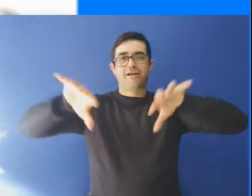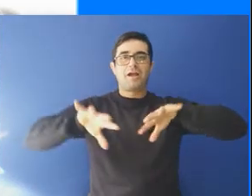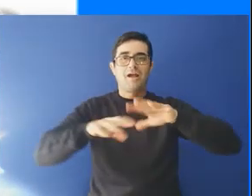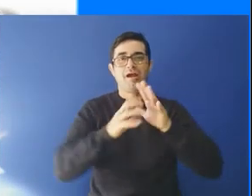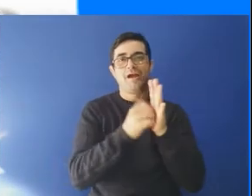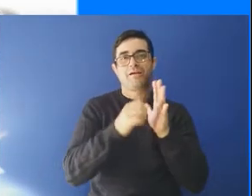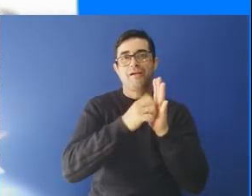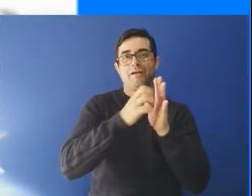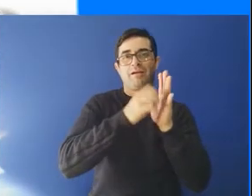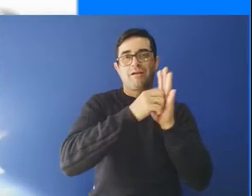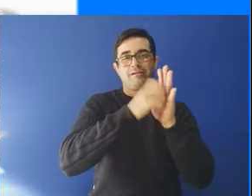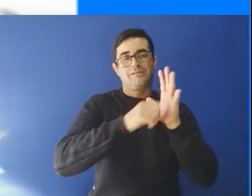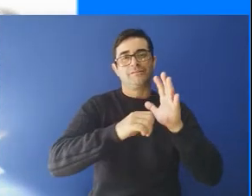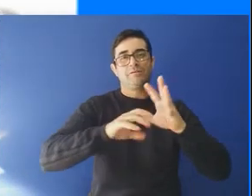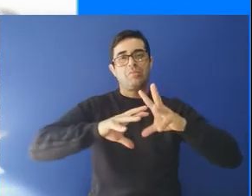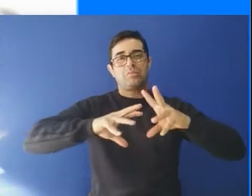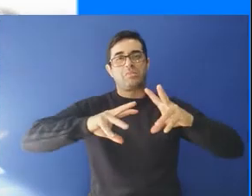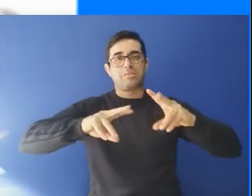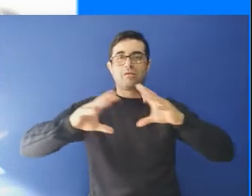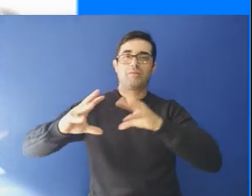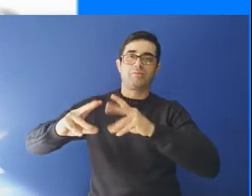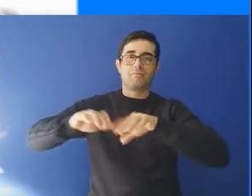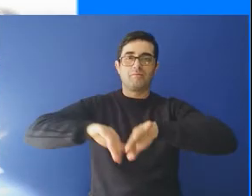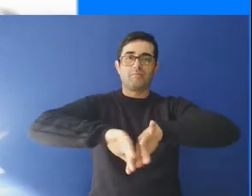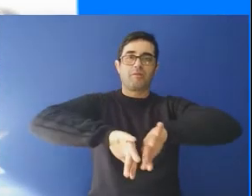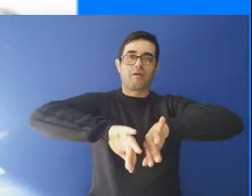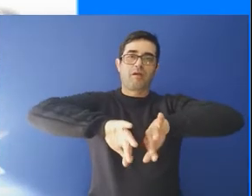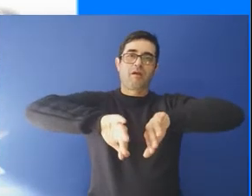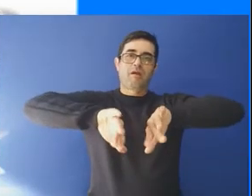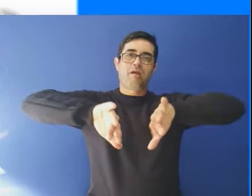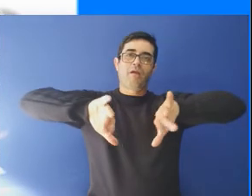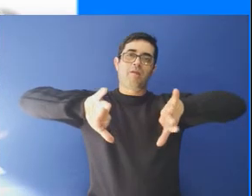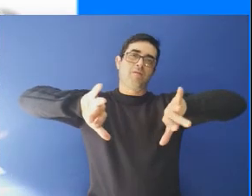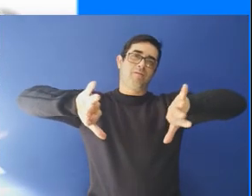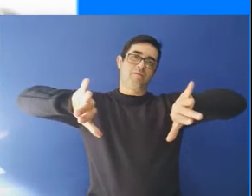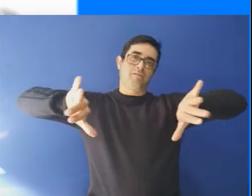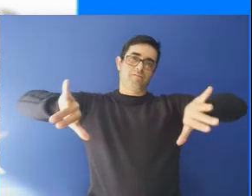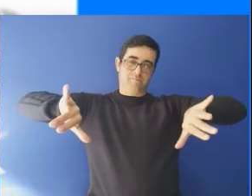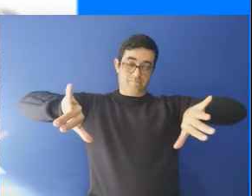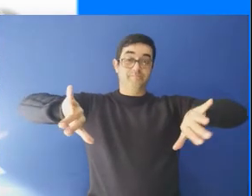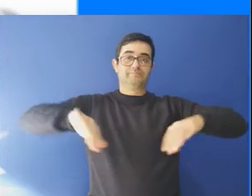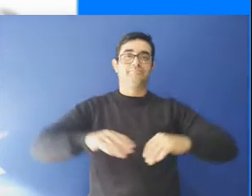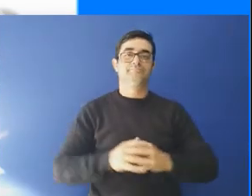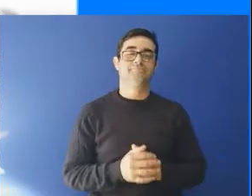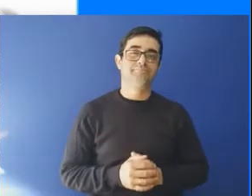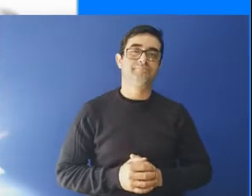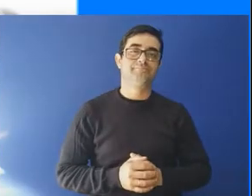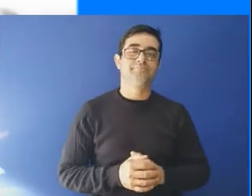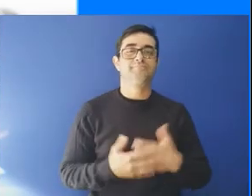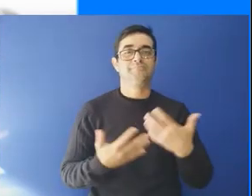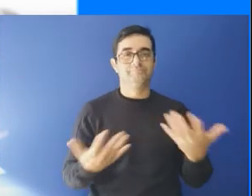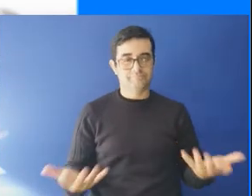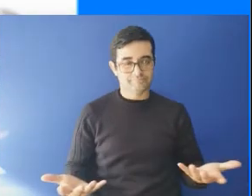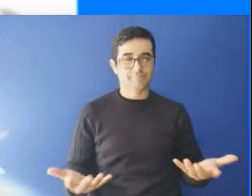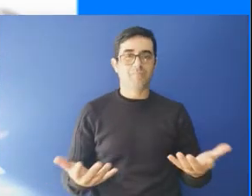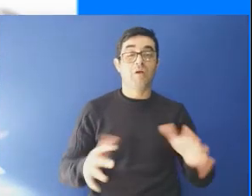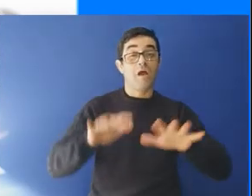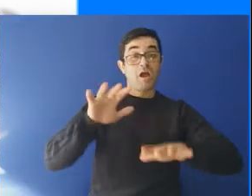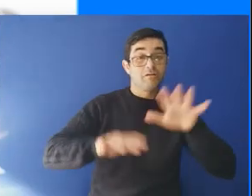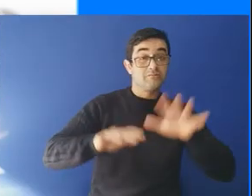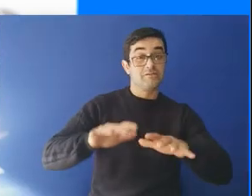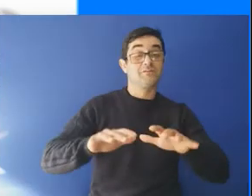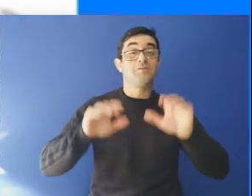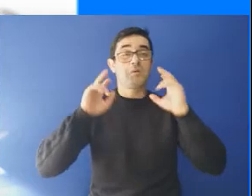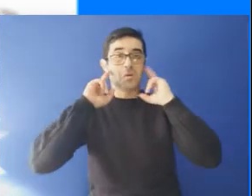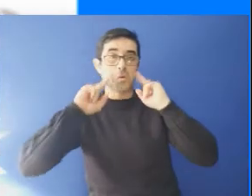que se colonizam essa região também são responsáveis pelo contínuo aumento dessa erosão. Então,